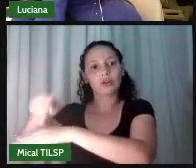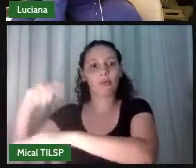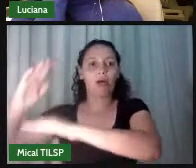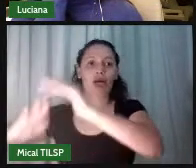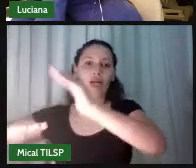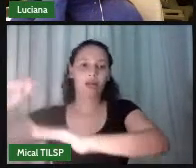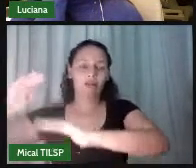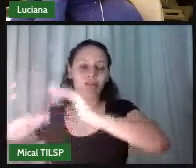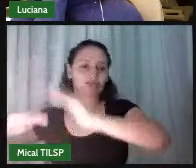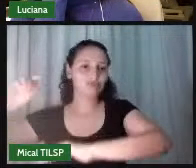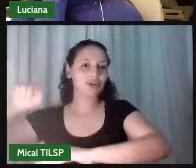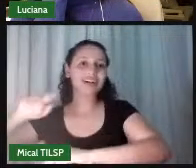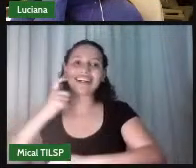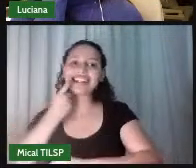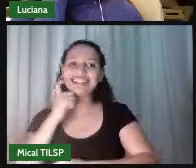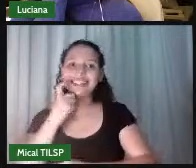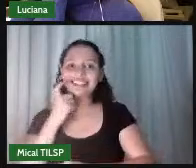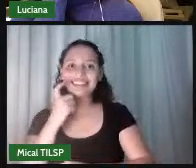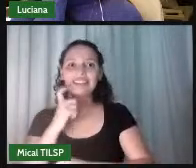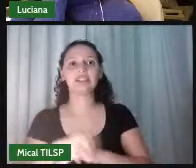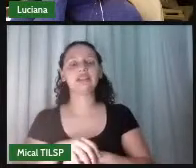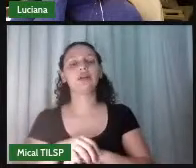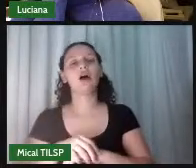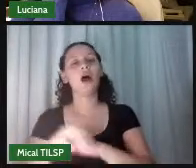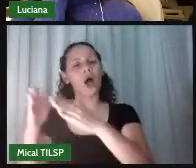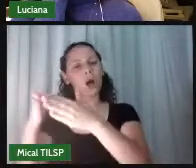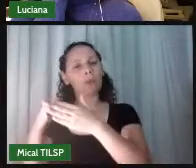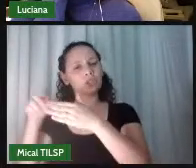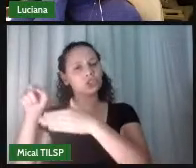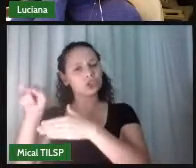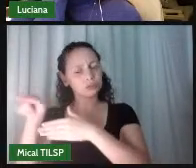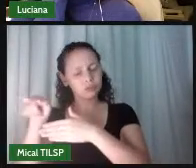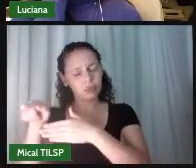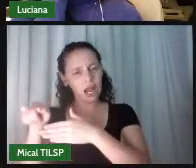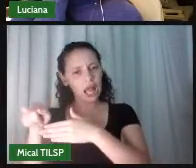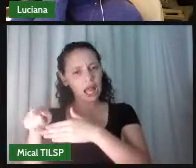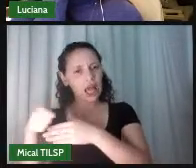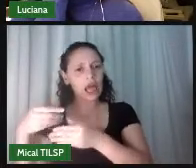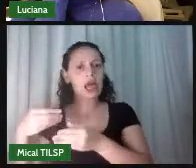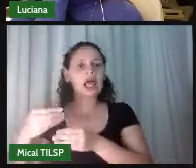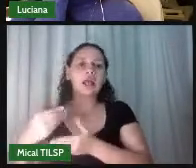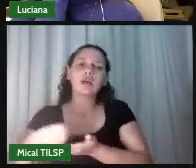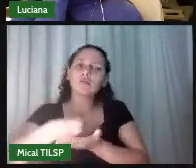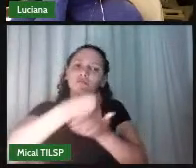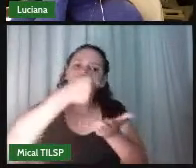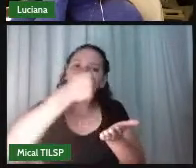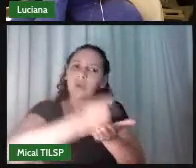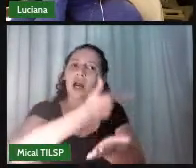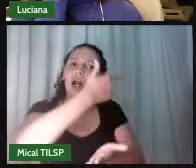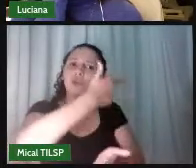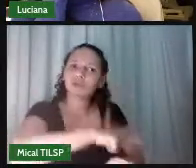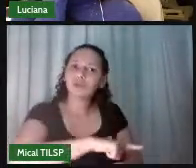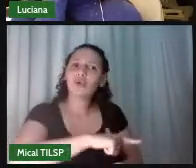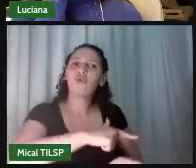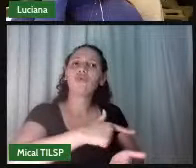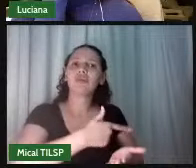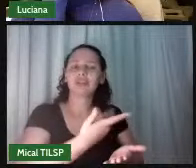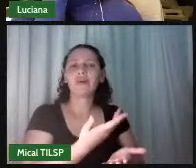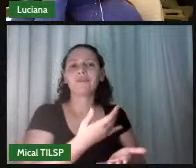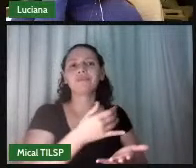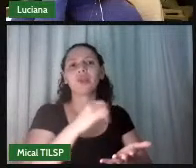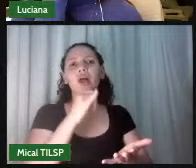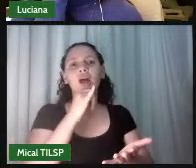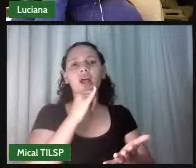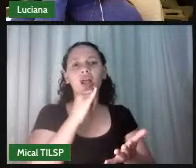danos do tratamento, pedindo restituição. Então, vamos colocar aqui, só para exemplificar aqui, está na